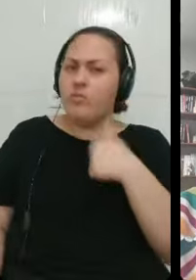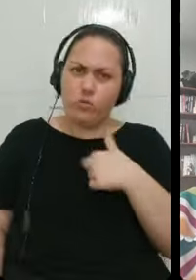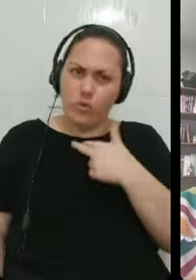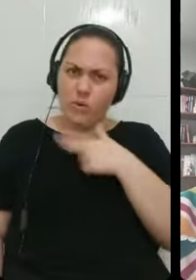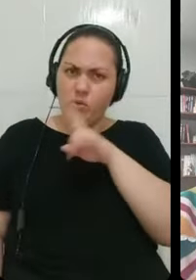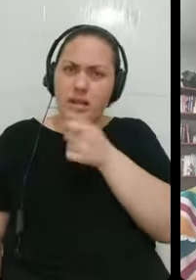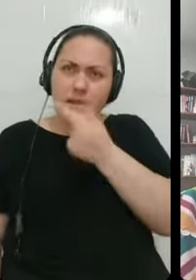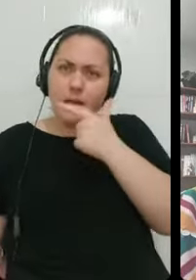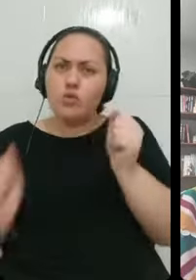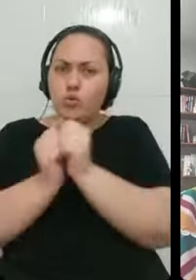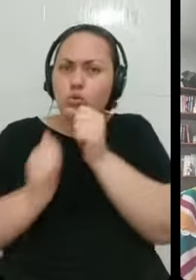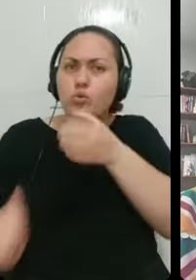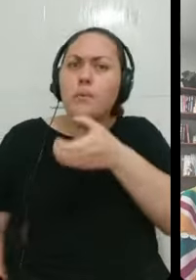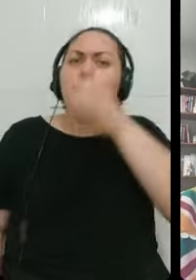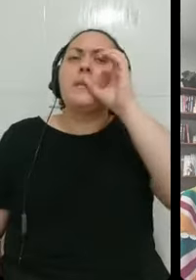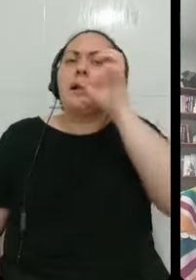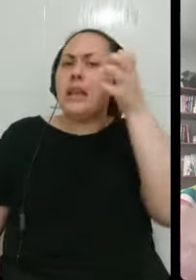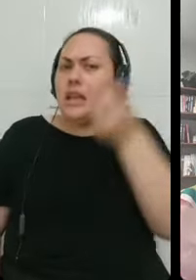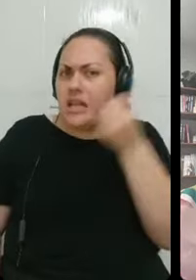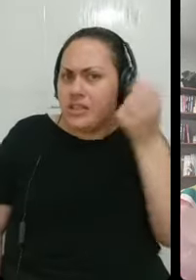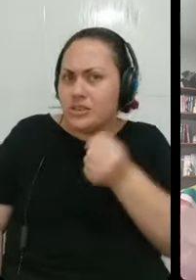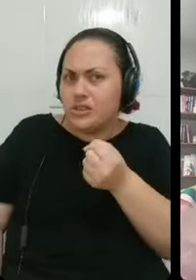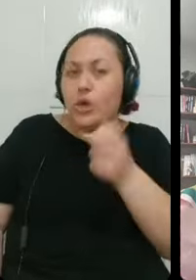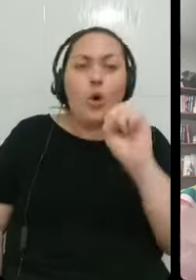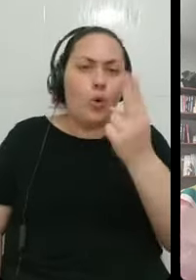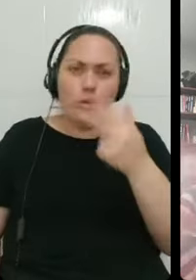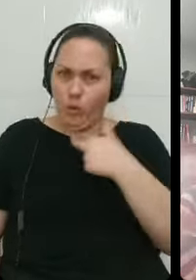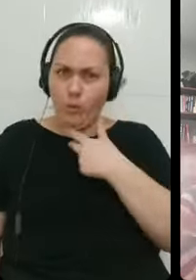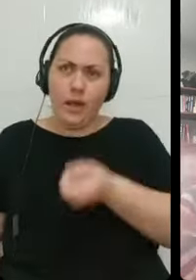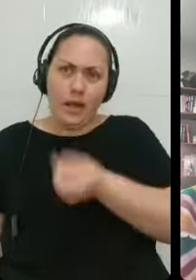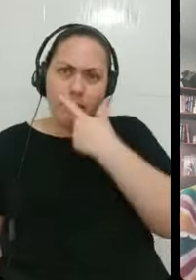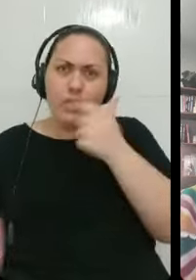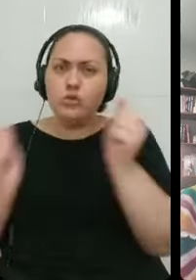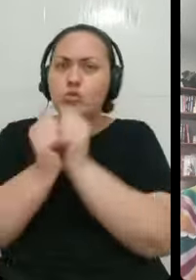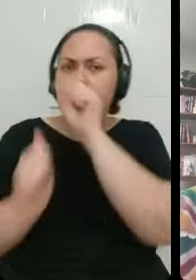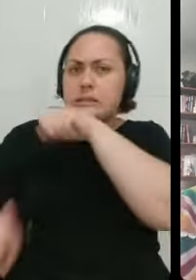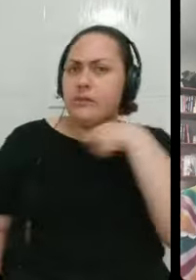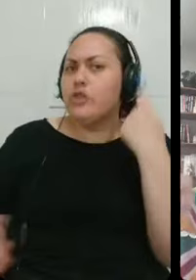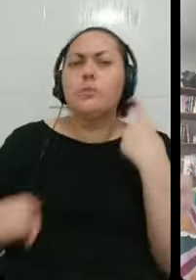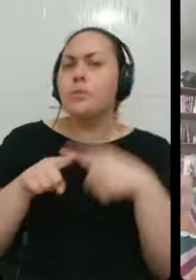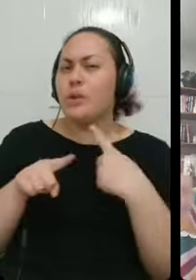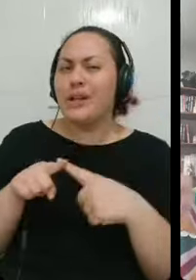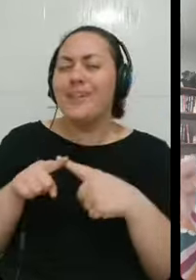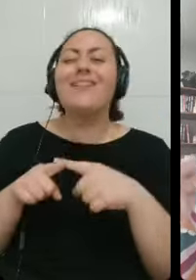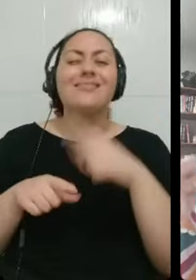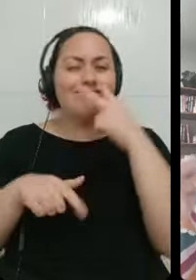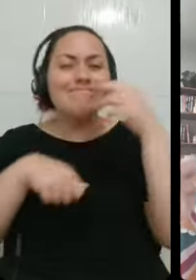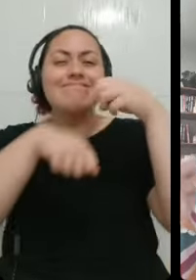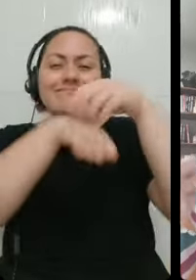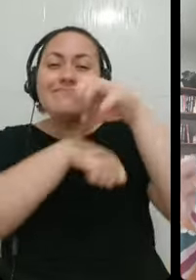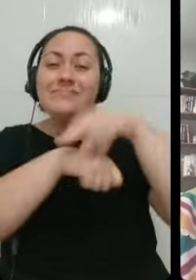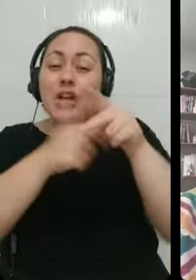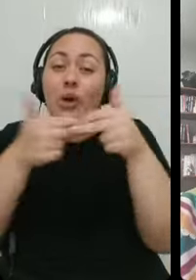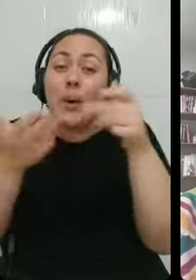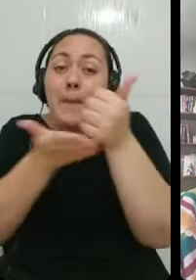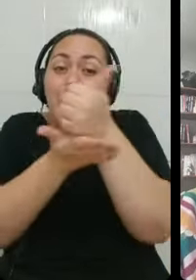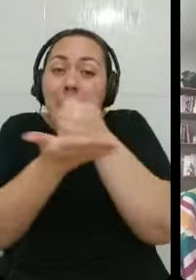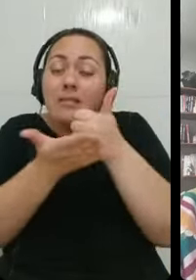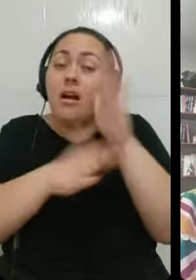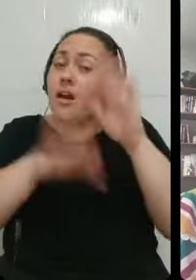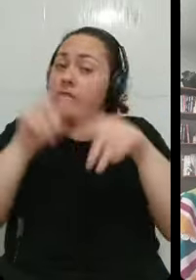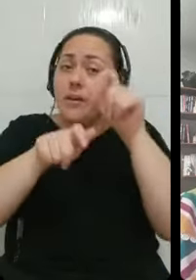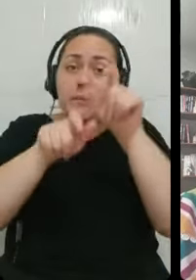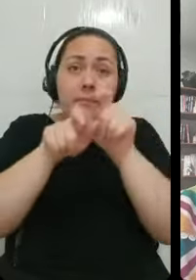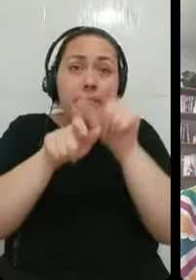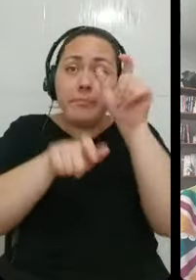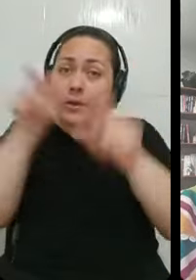medicamento e ingerir álcool, né? Então, são questões básicas, assim, que muitas vezes se tem dúvidas, né?